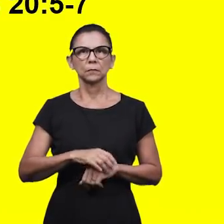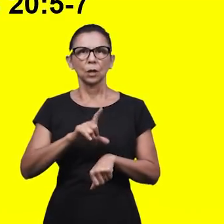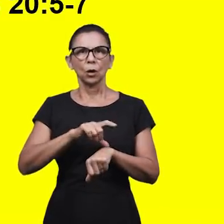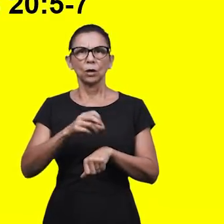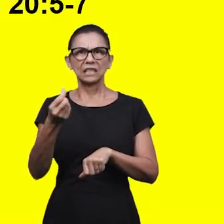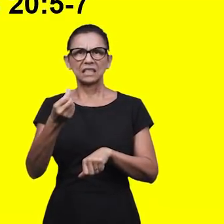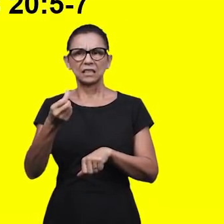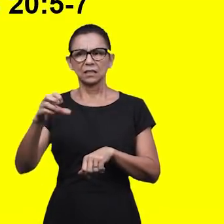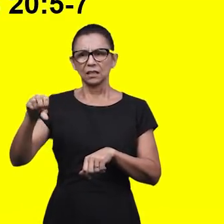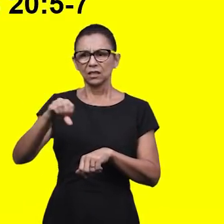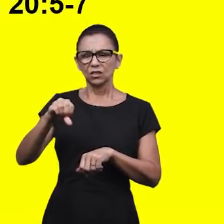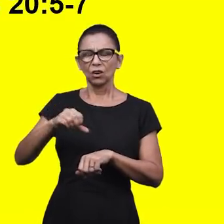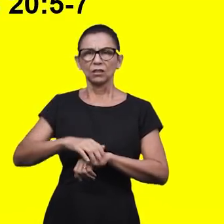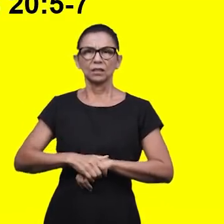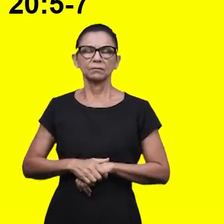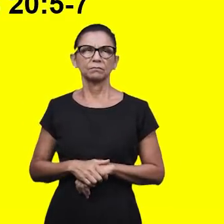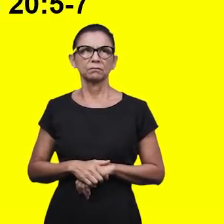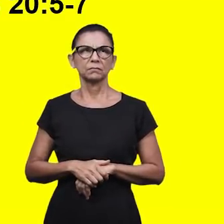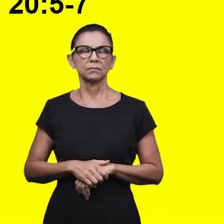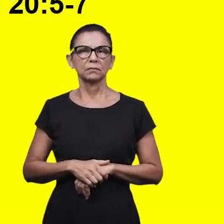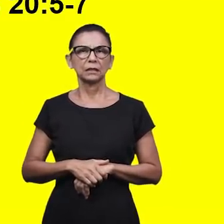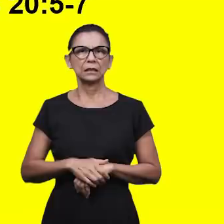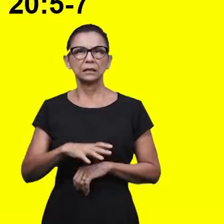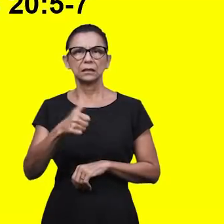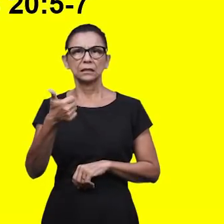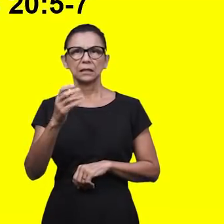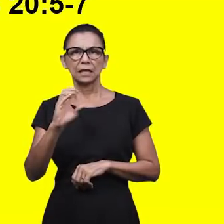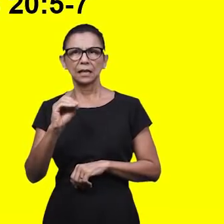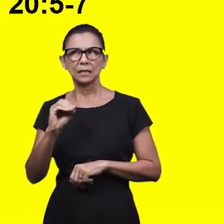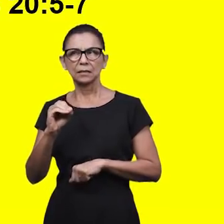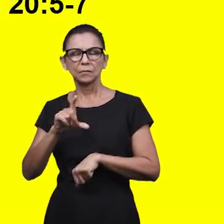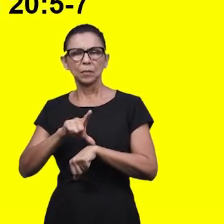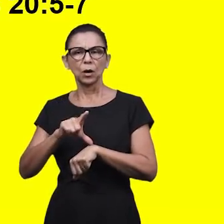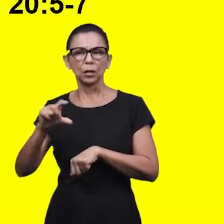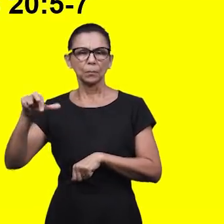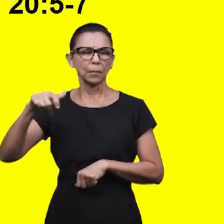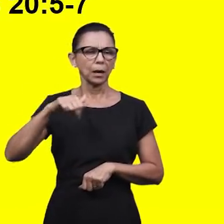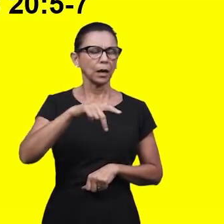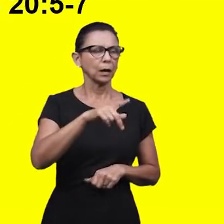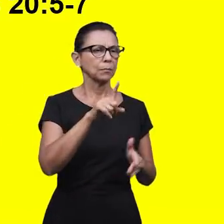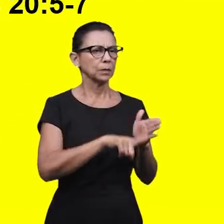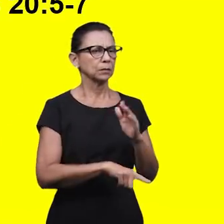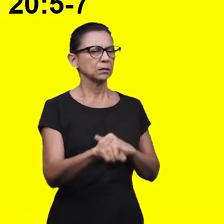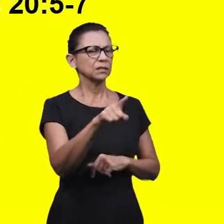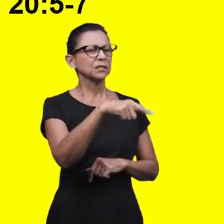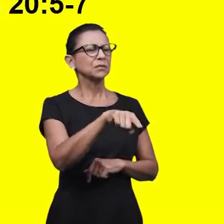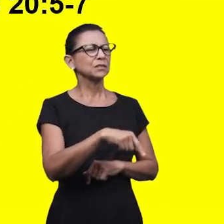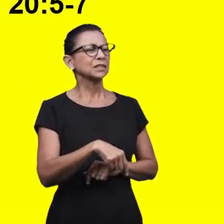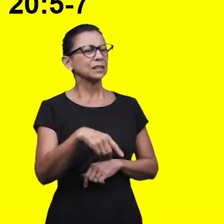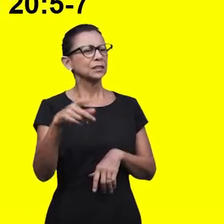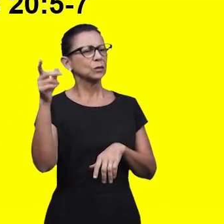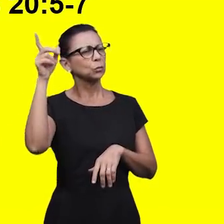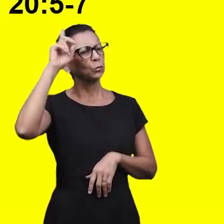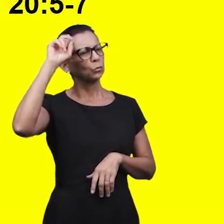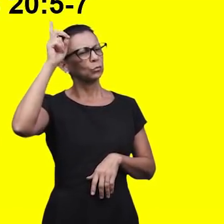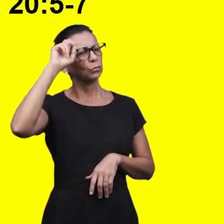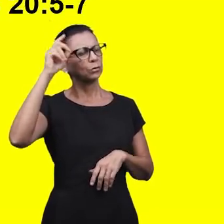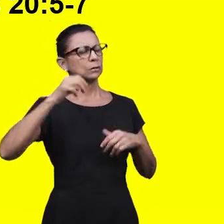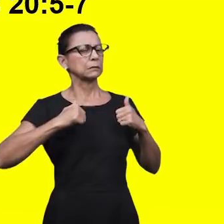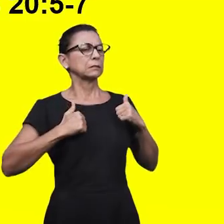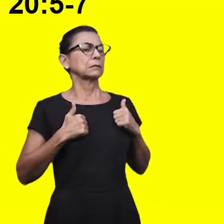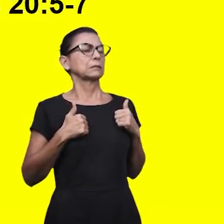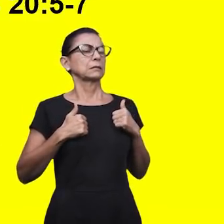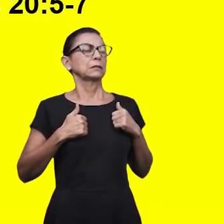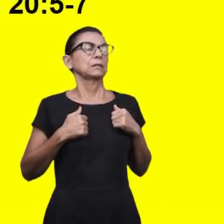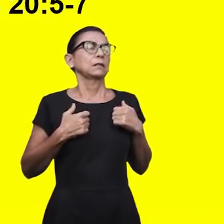encontrou outros que estavam ociosos e perguntou-lhes: Por que estáis ociosos todo dia? Disseram-lhe